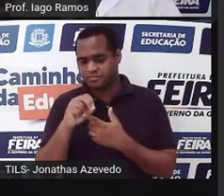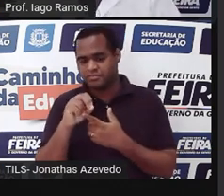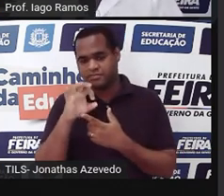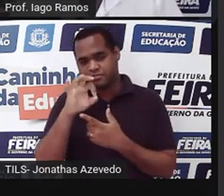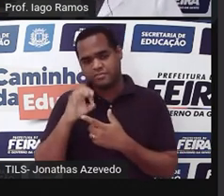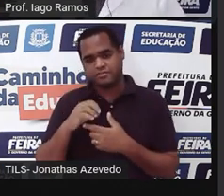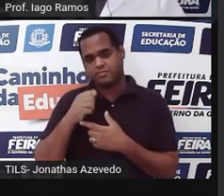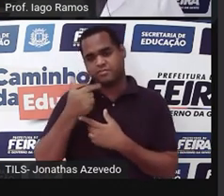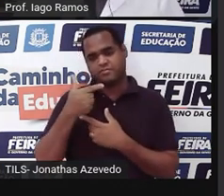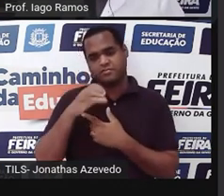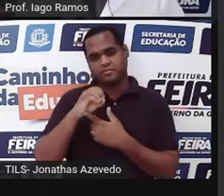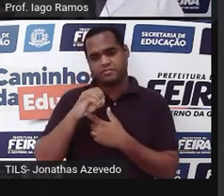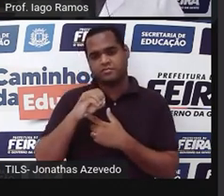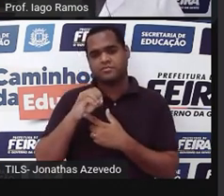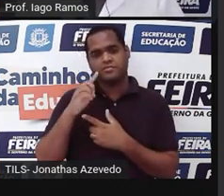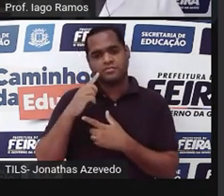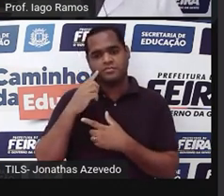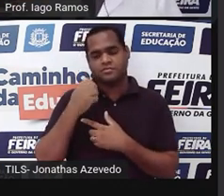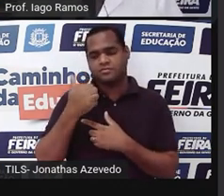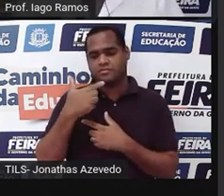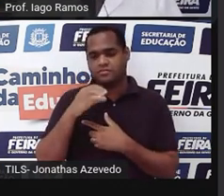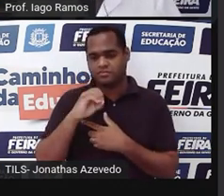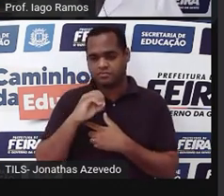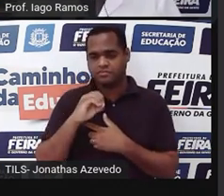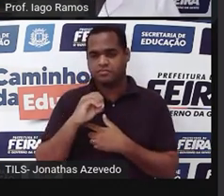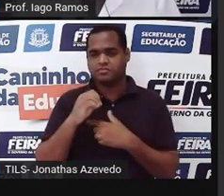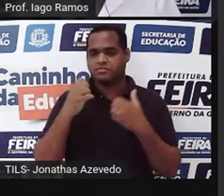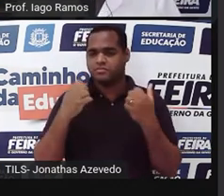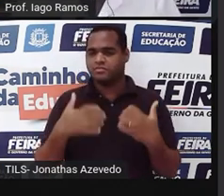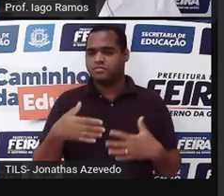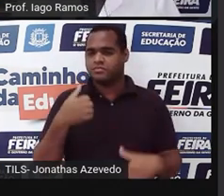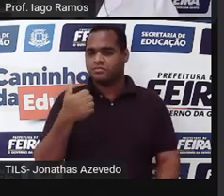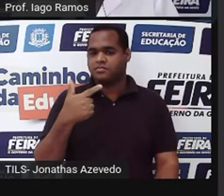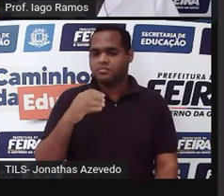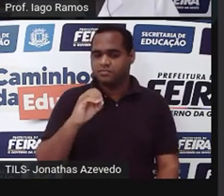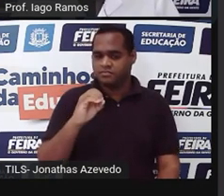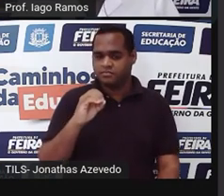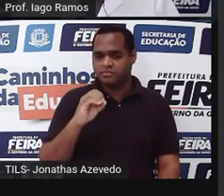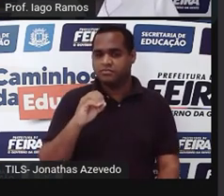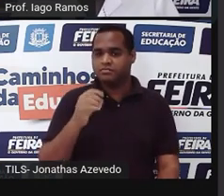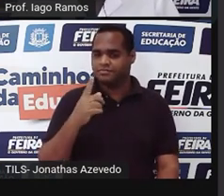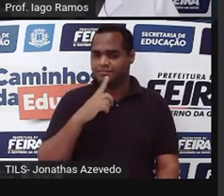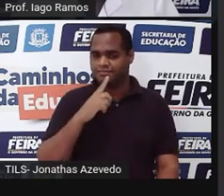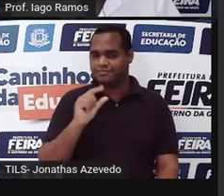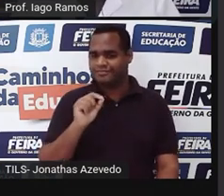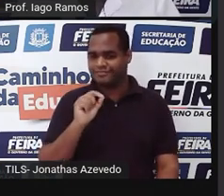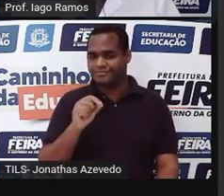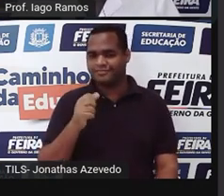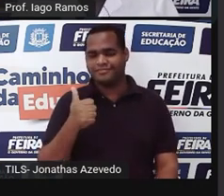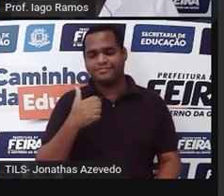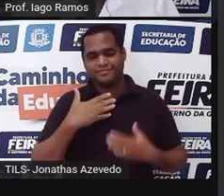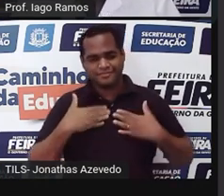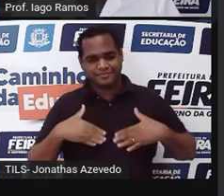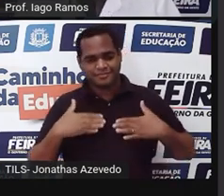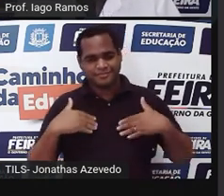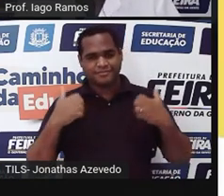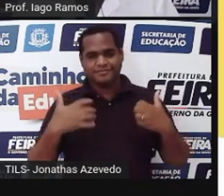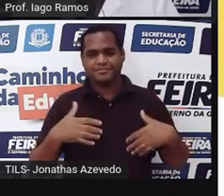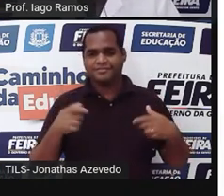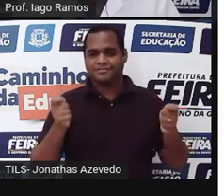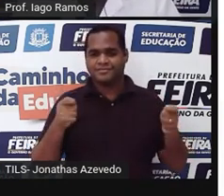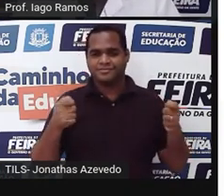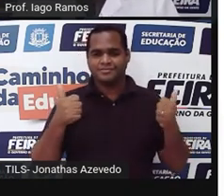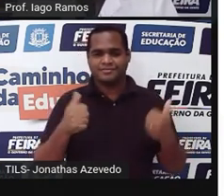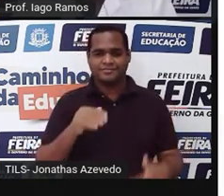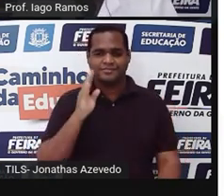120 era só calcular a metade de 120 que no caso é sério belezinha tranquilo show de